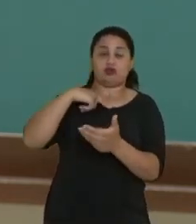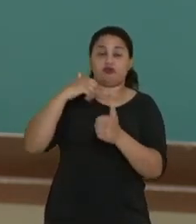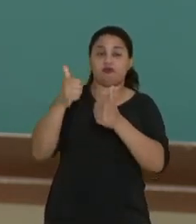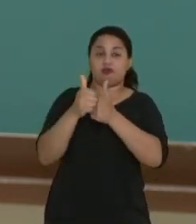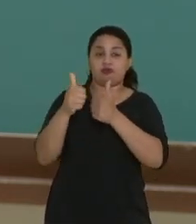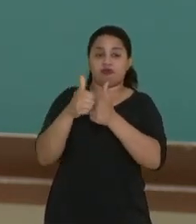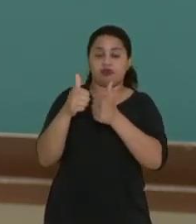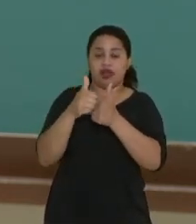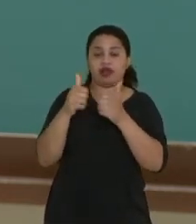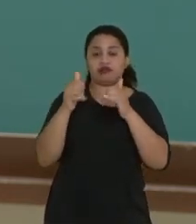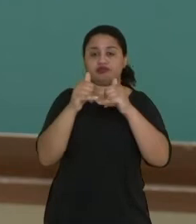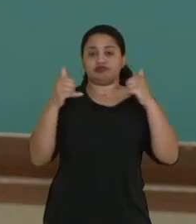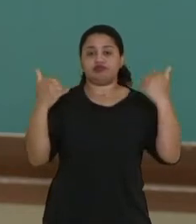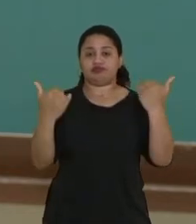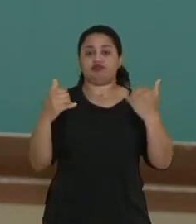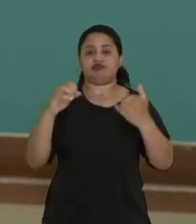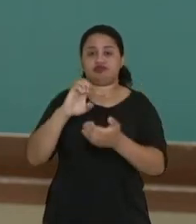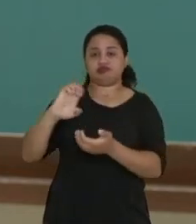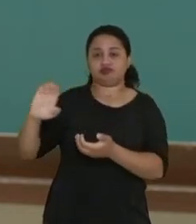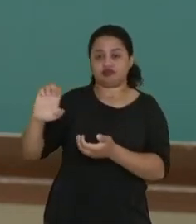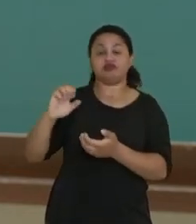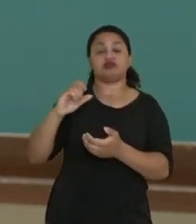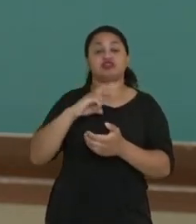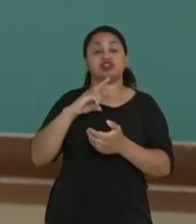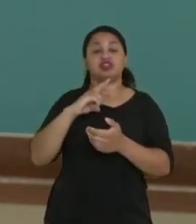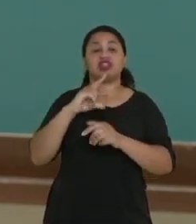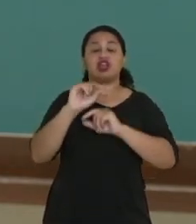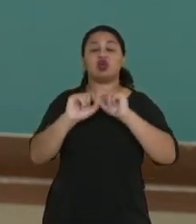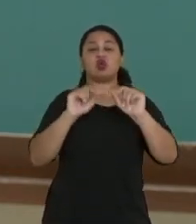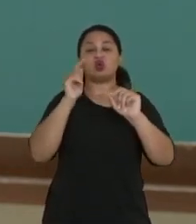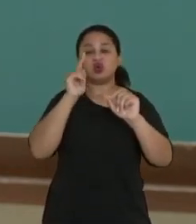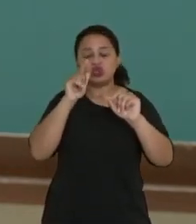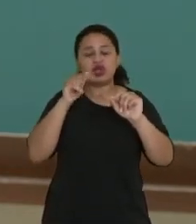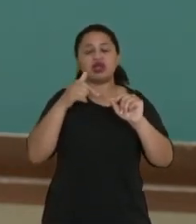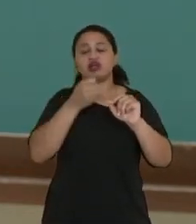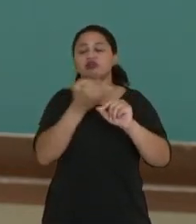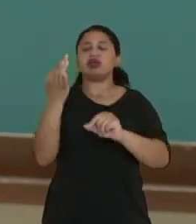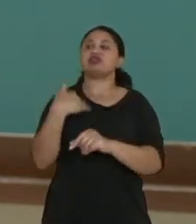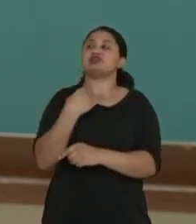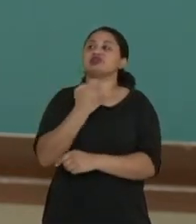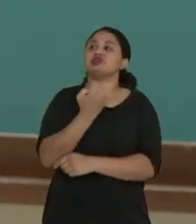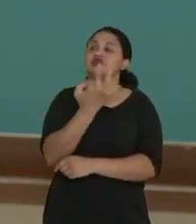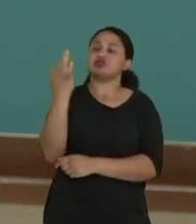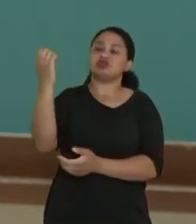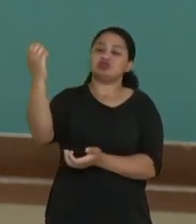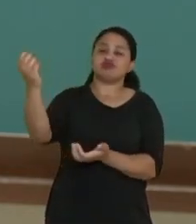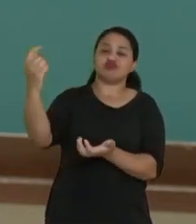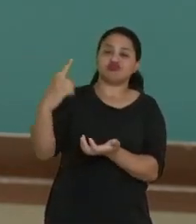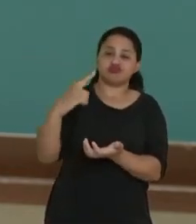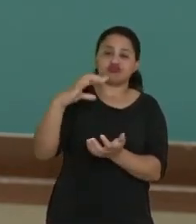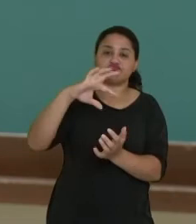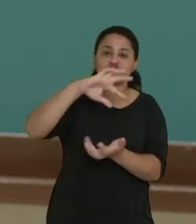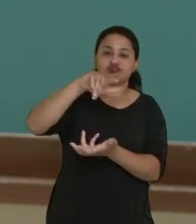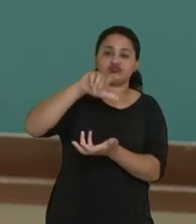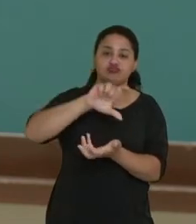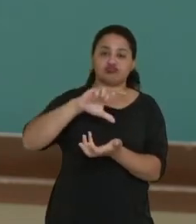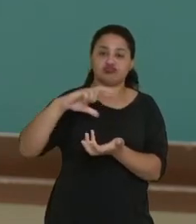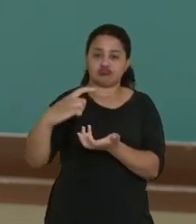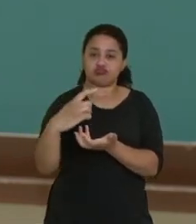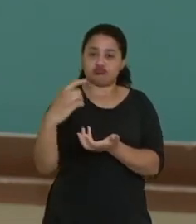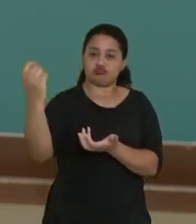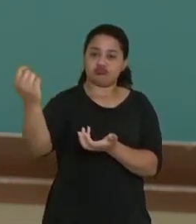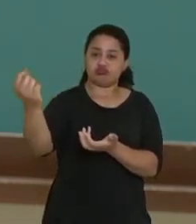próxima à linha do Equador, onde nós vamos ter a maior incidência de raios solares, né? Então, eu vou ter uma